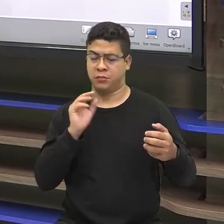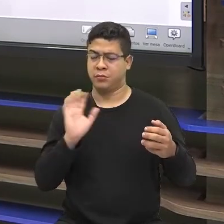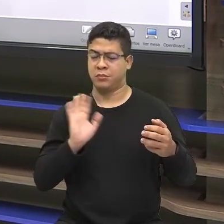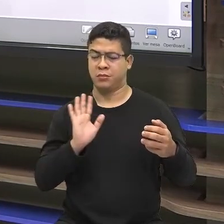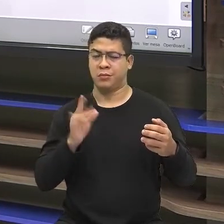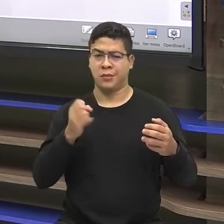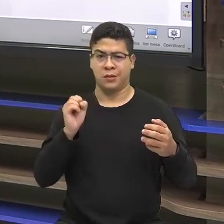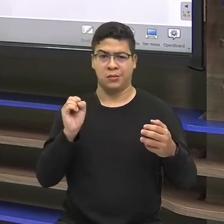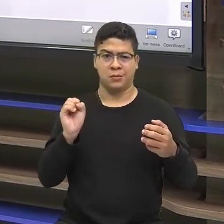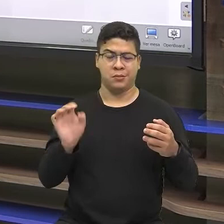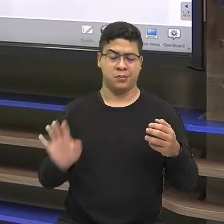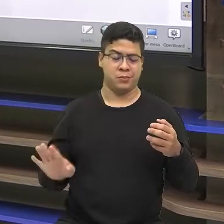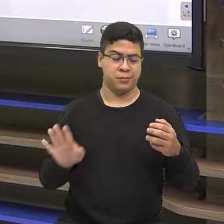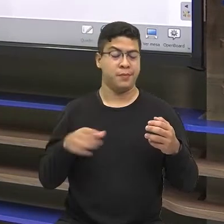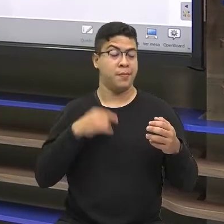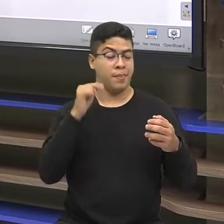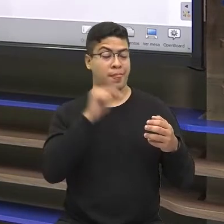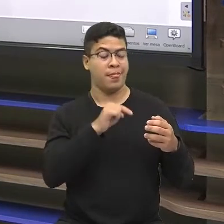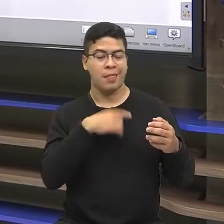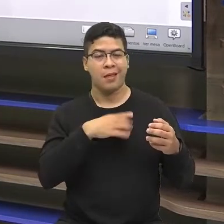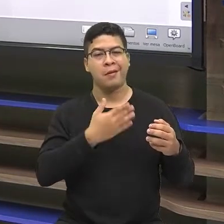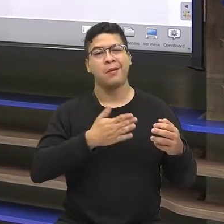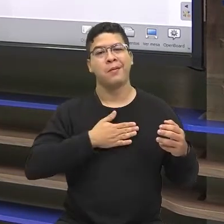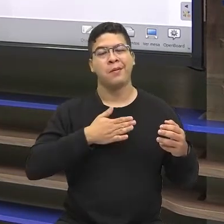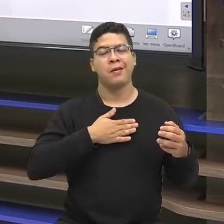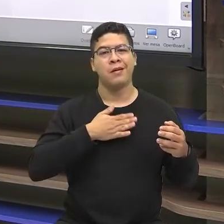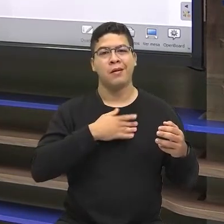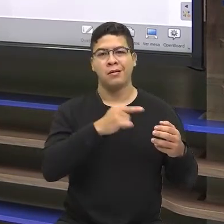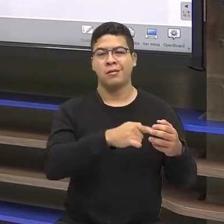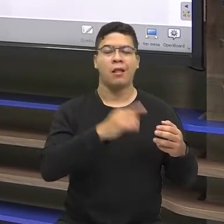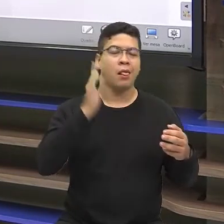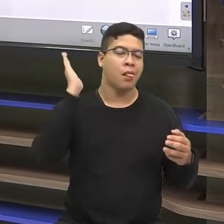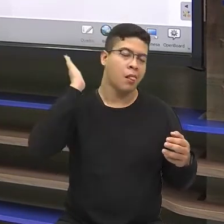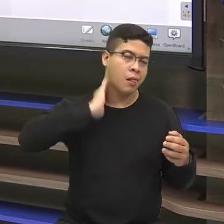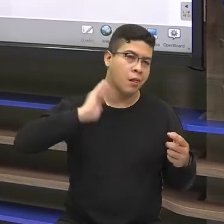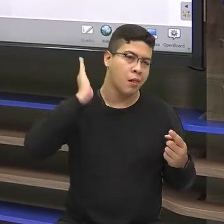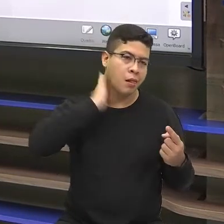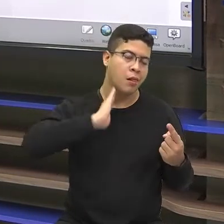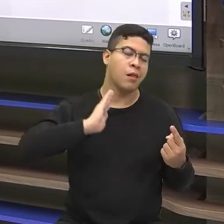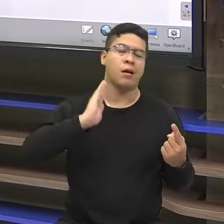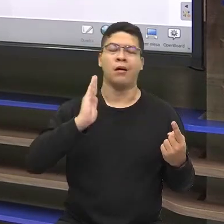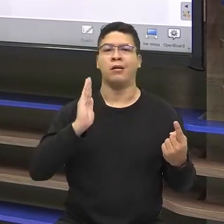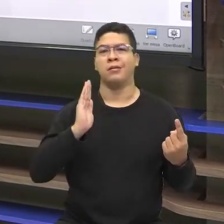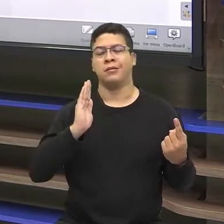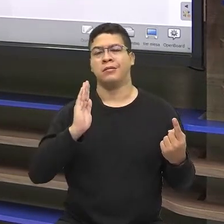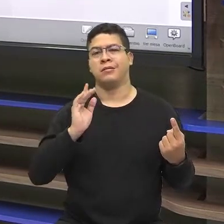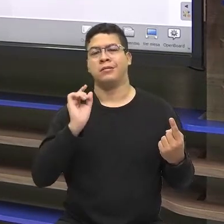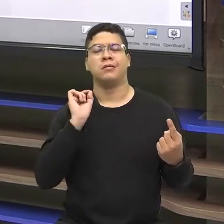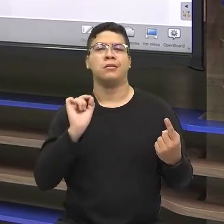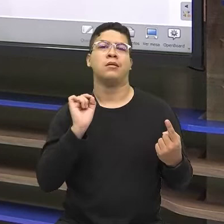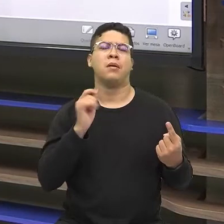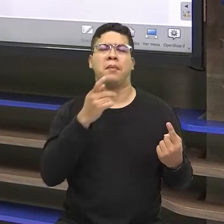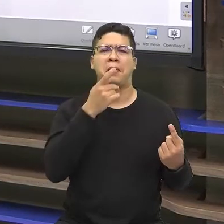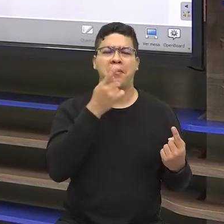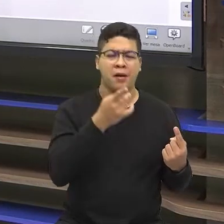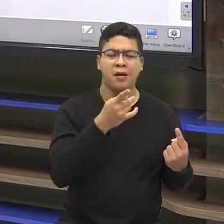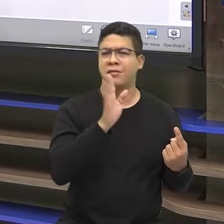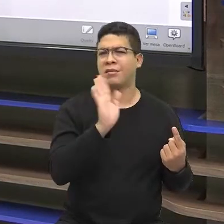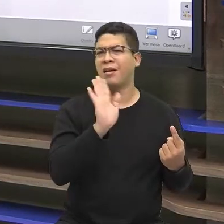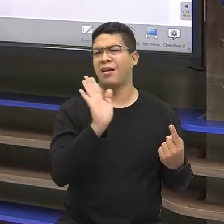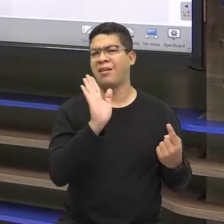herói brasileiro, no caso aí, o Macunaíma, ele é preguiçoso. Aí quando perguntam ele para ele falar, né, ele não fala nem